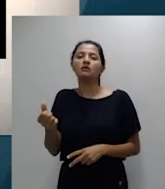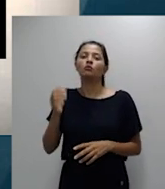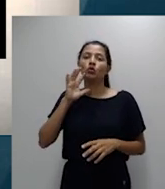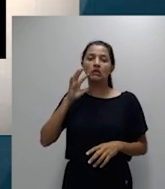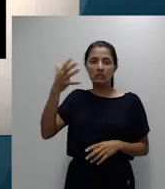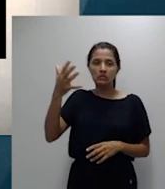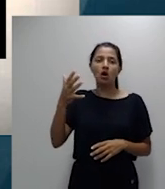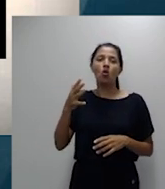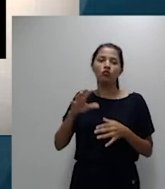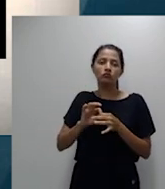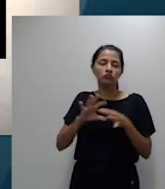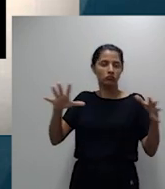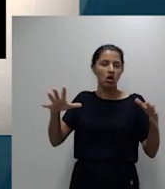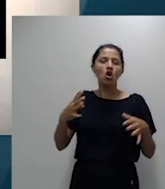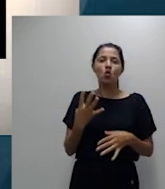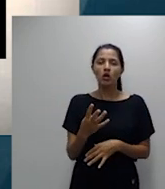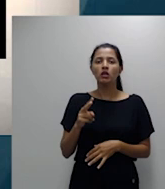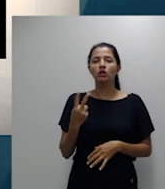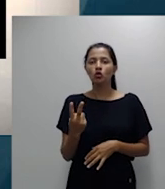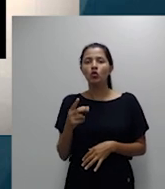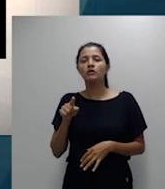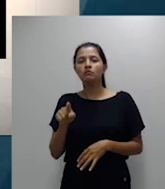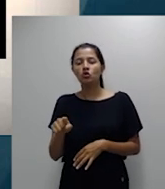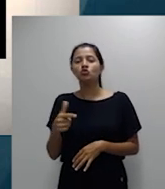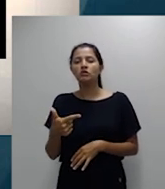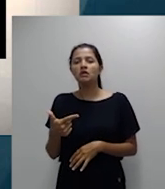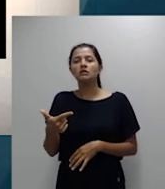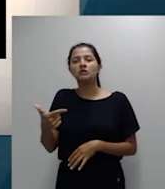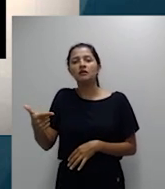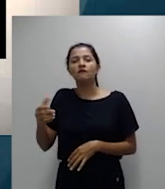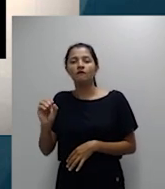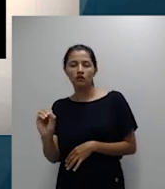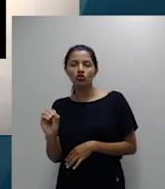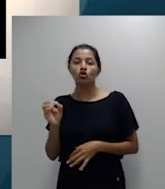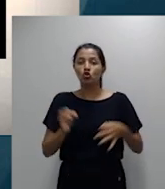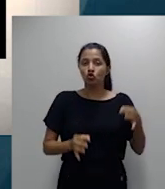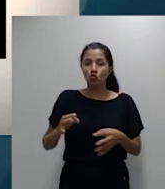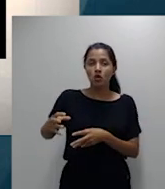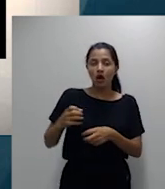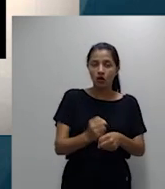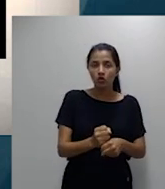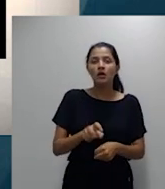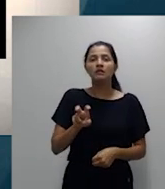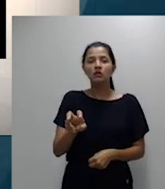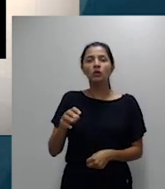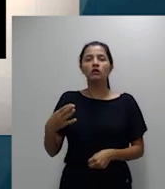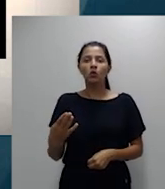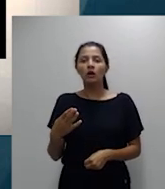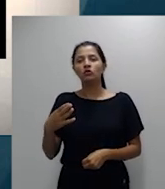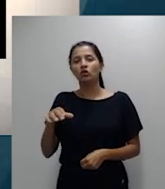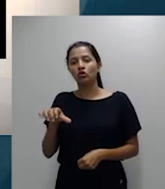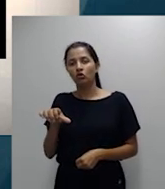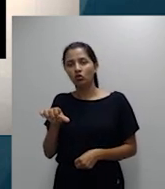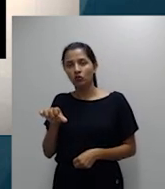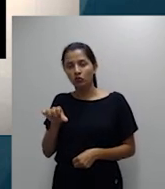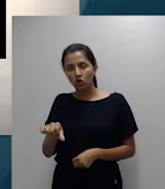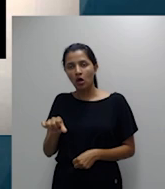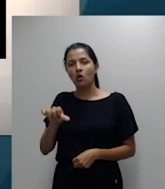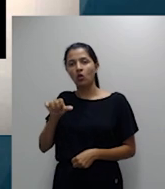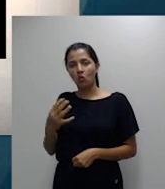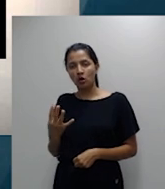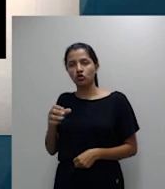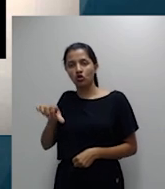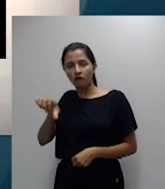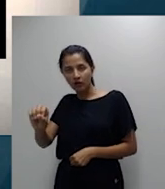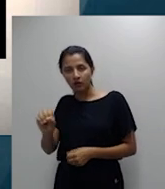monocrática 42220 total de julgados 59 1490 acórdãos